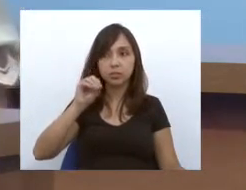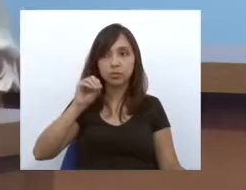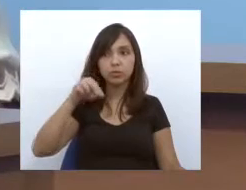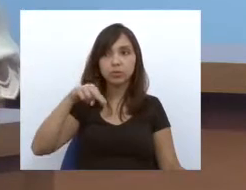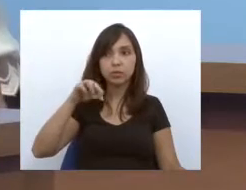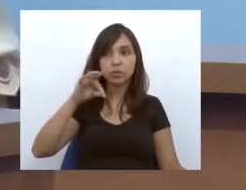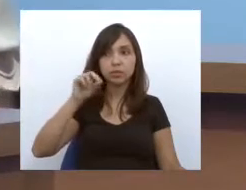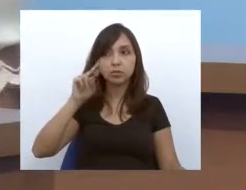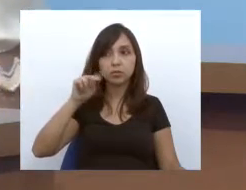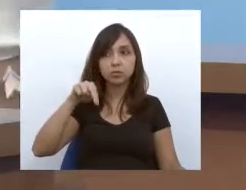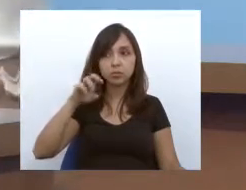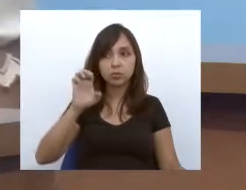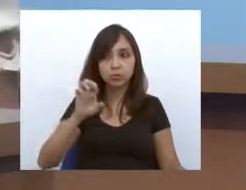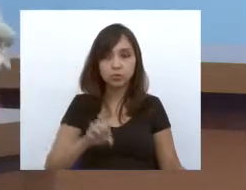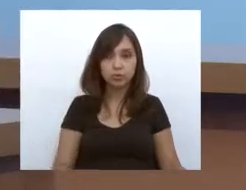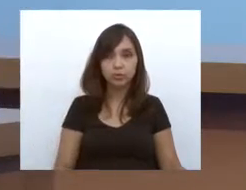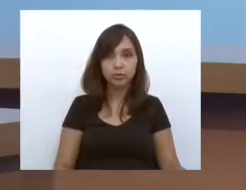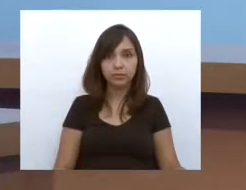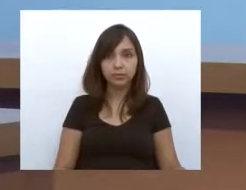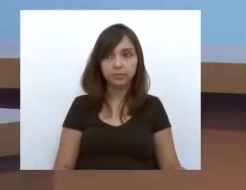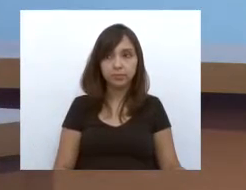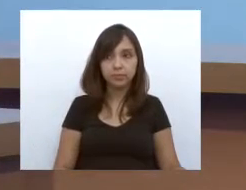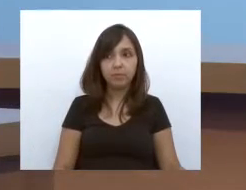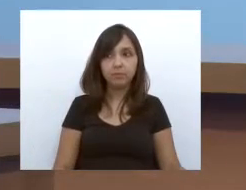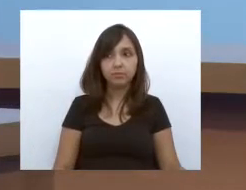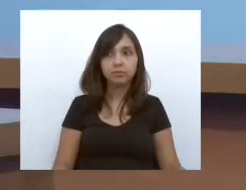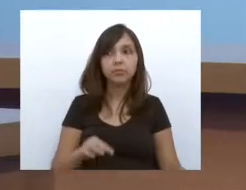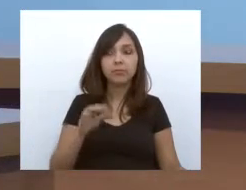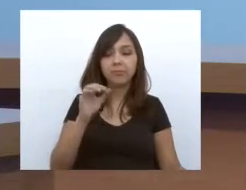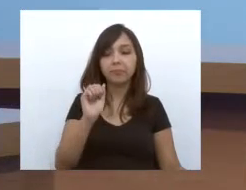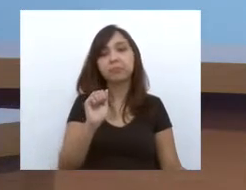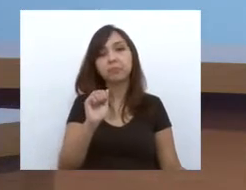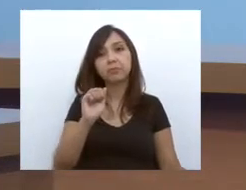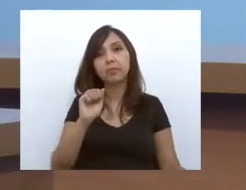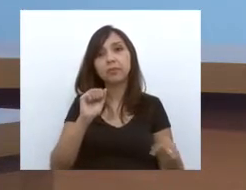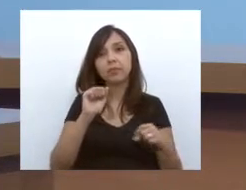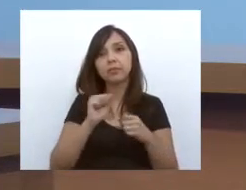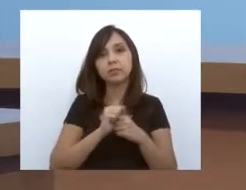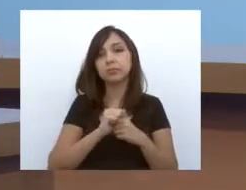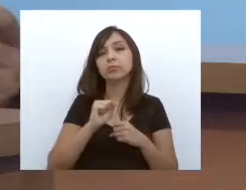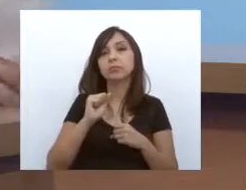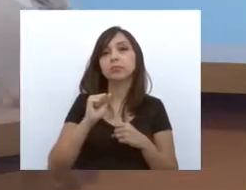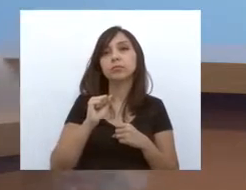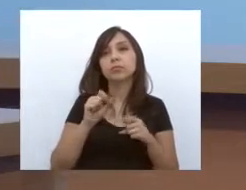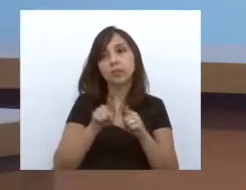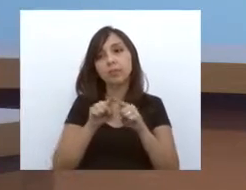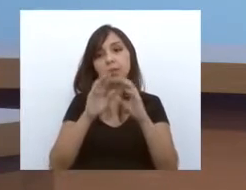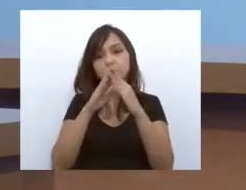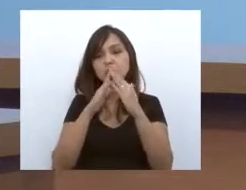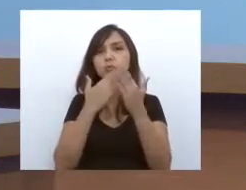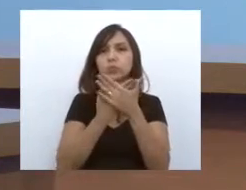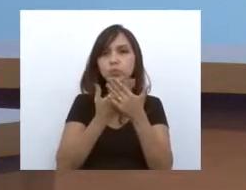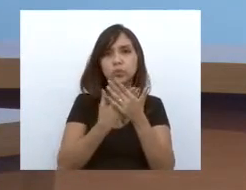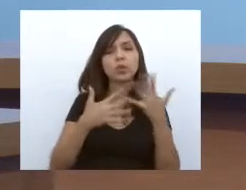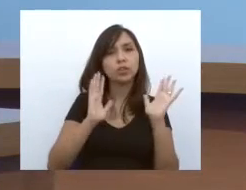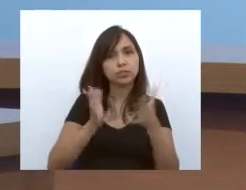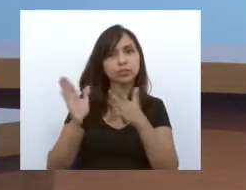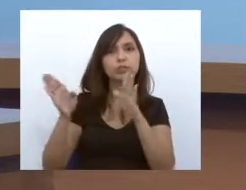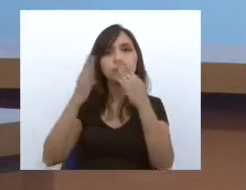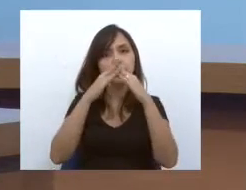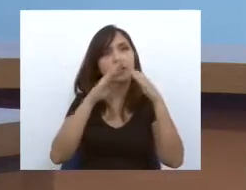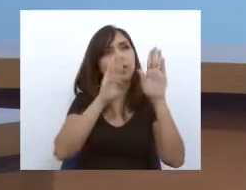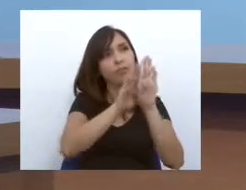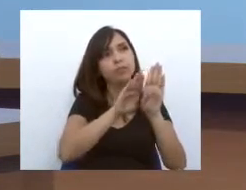seu bairro, o vereador Geraldo Celestino. Francisco Antunes está previsto, fora as escolas que já fecharam na